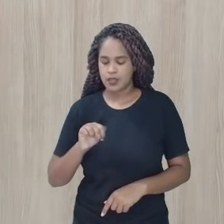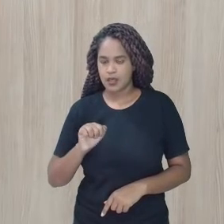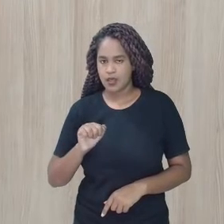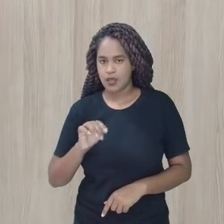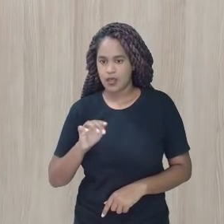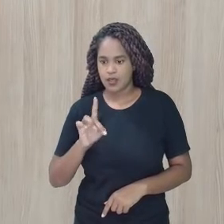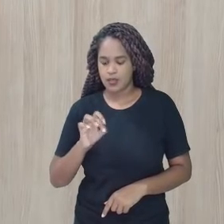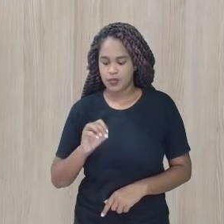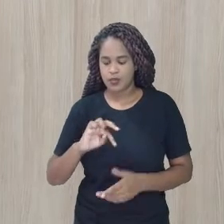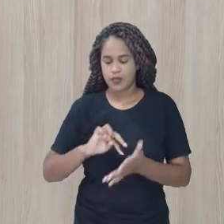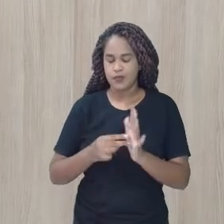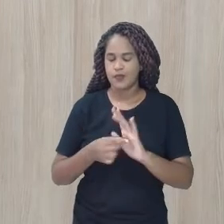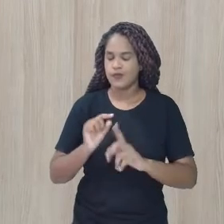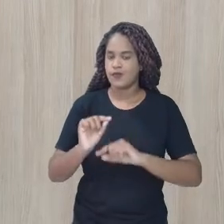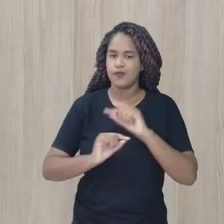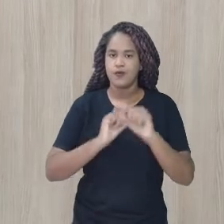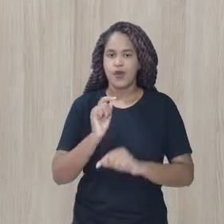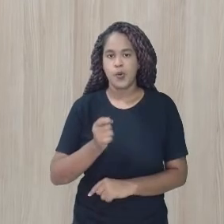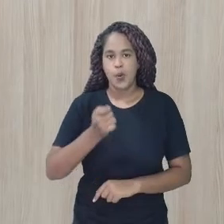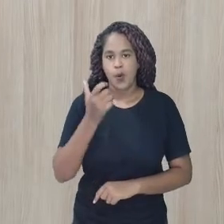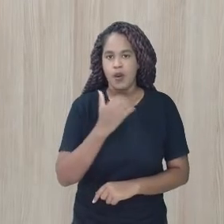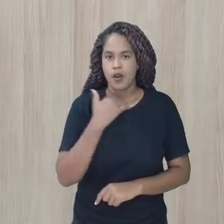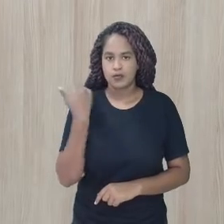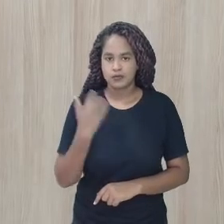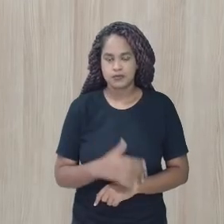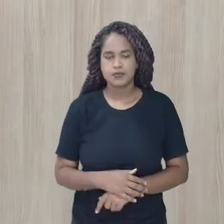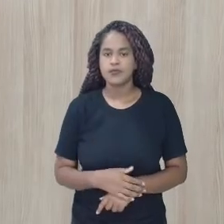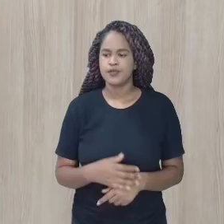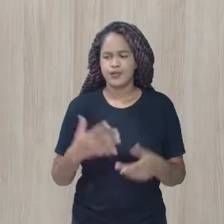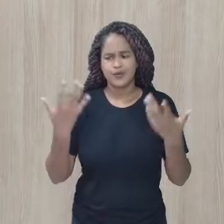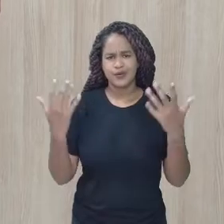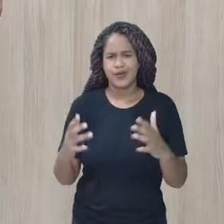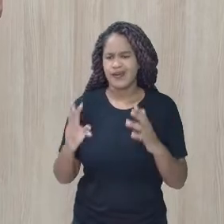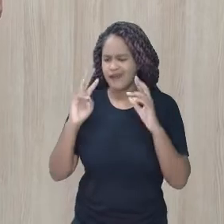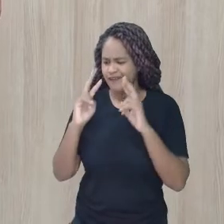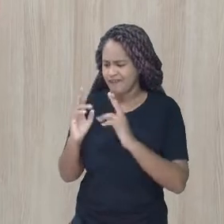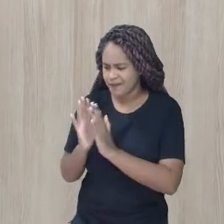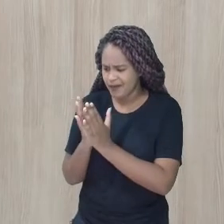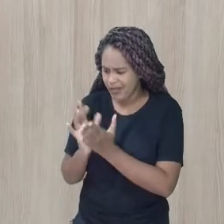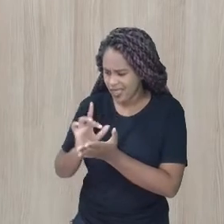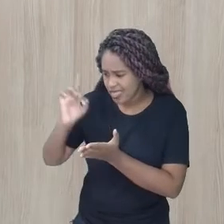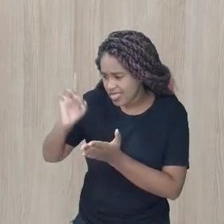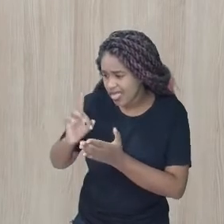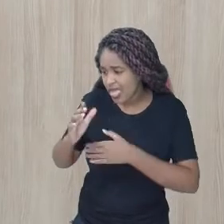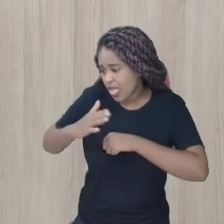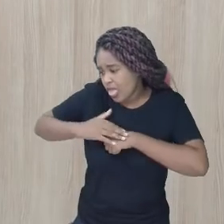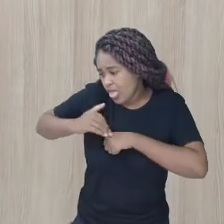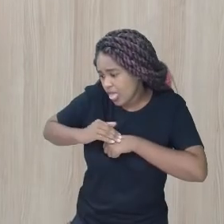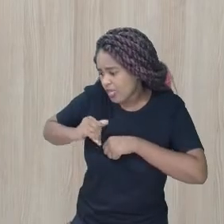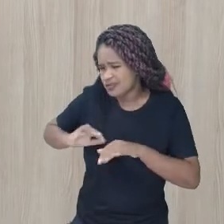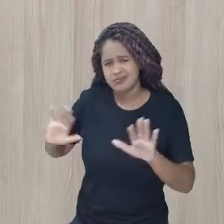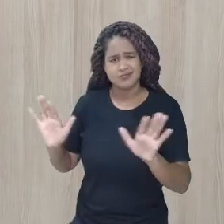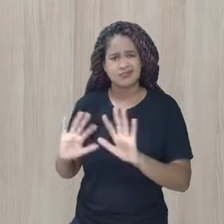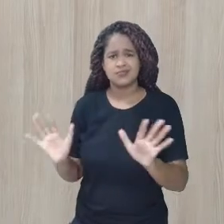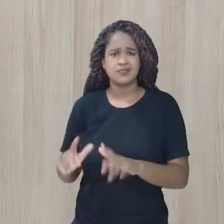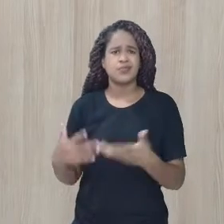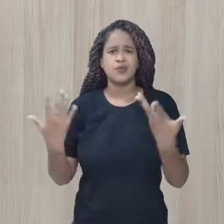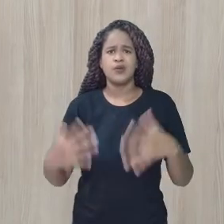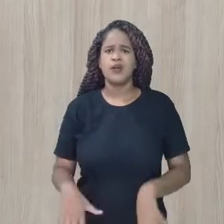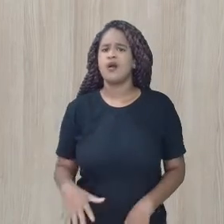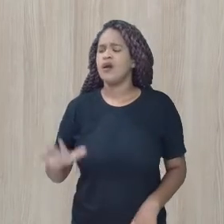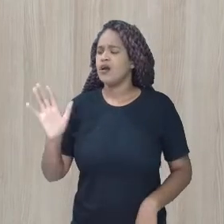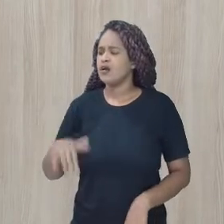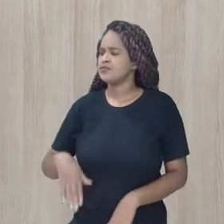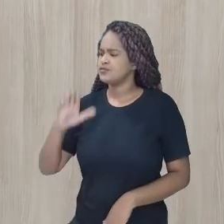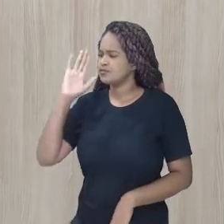terminal, ela não quer mais ouvir nenhuma palavra de conforto, não é? De consolo. Ela já chega